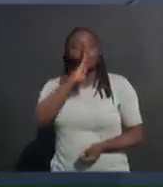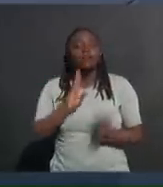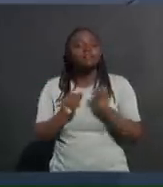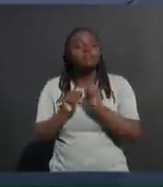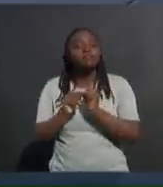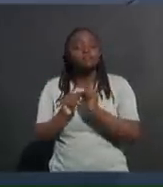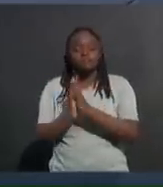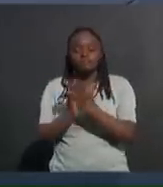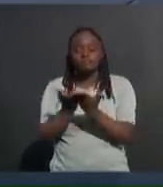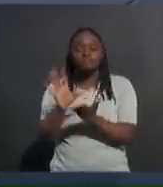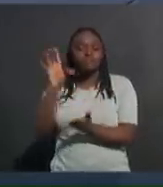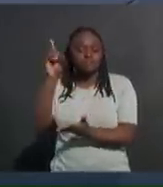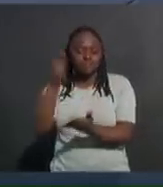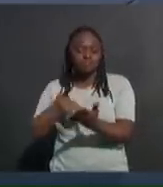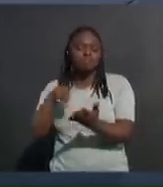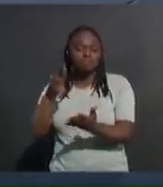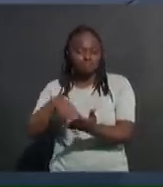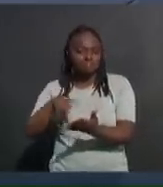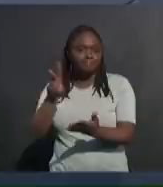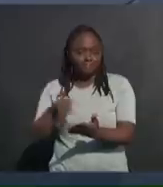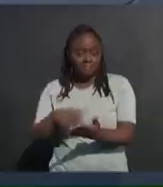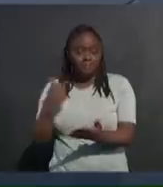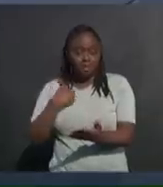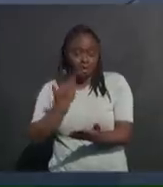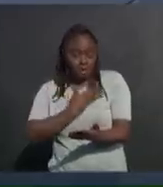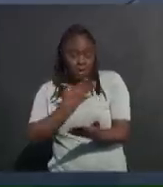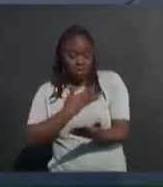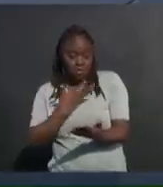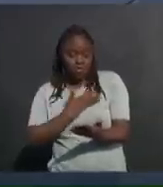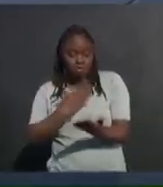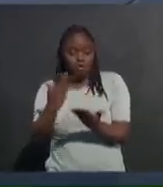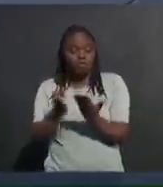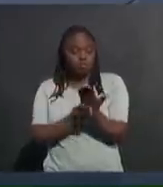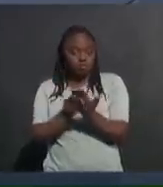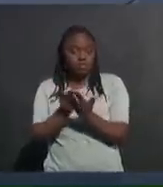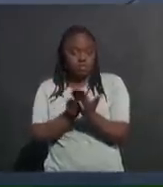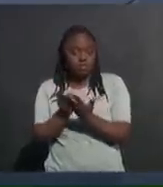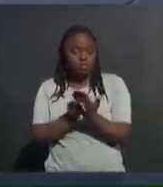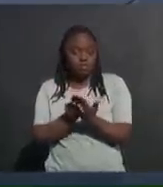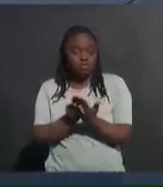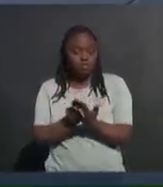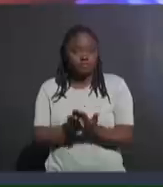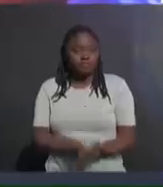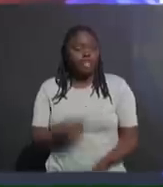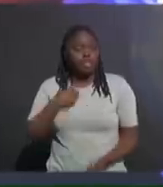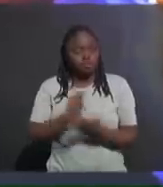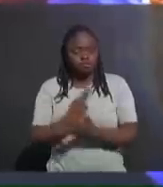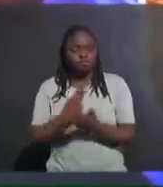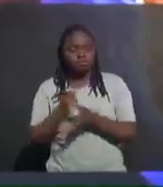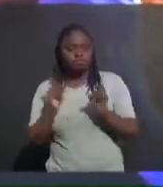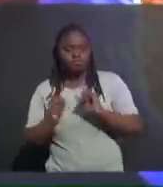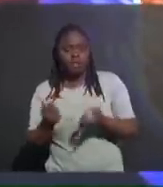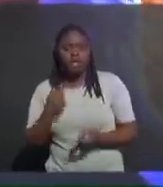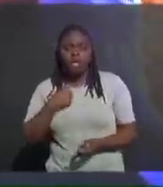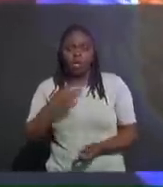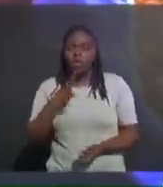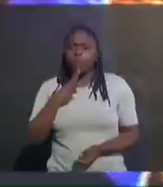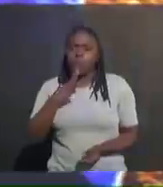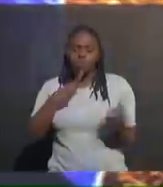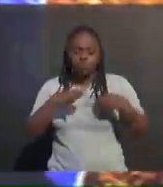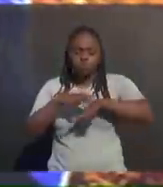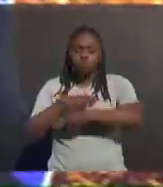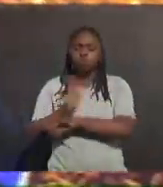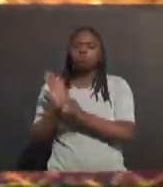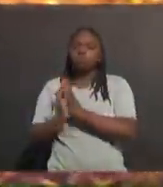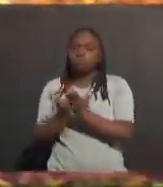Bíblia. Eu sou amigo desse livro, esse livro aqui é meu amigo. E eu vou falar para você sem medo de errar, eu sou um profundo conhecedor da Bíblia. Eu